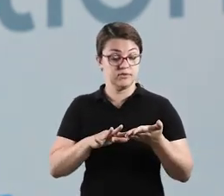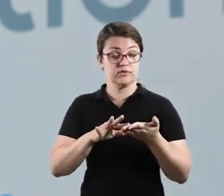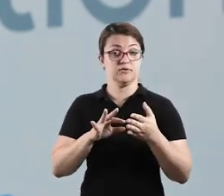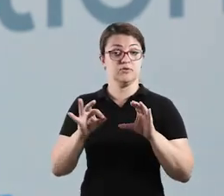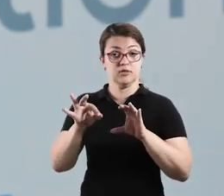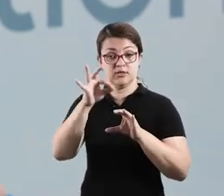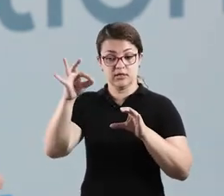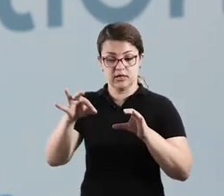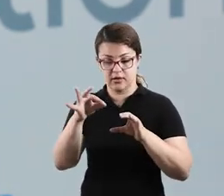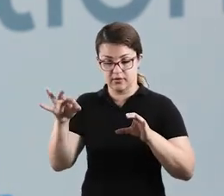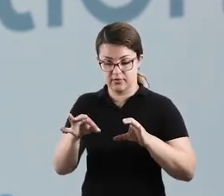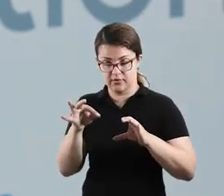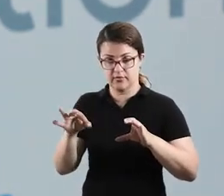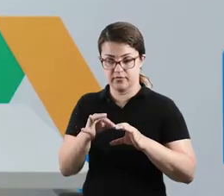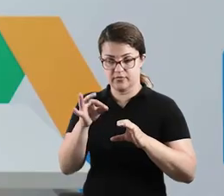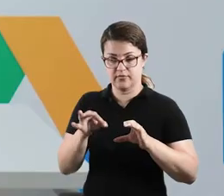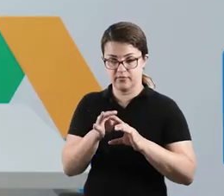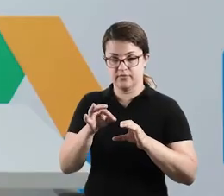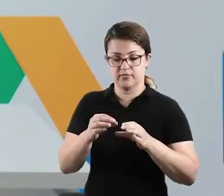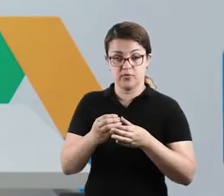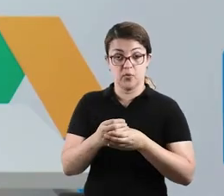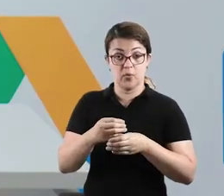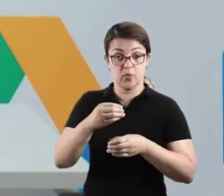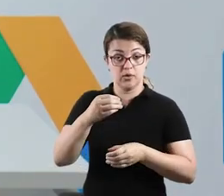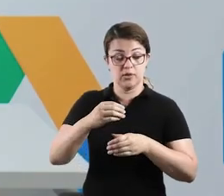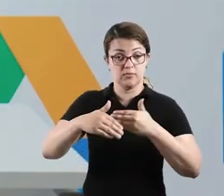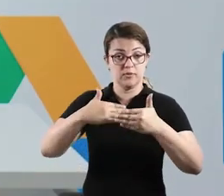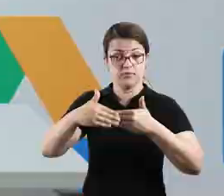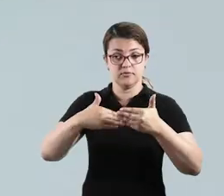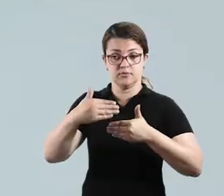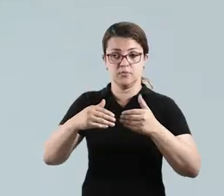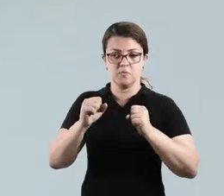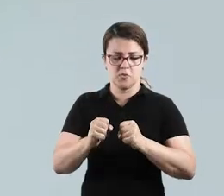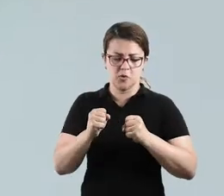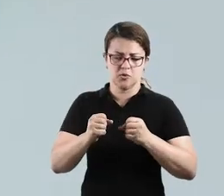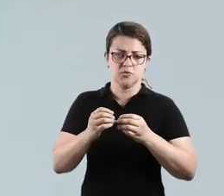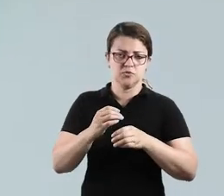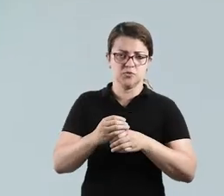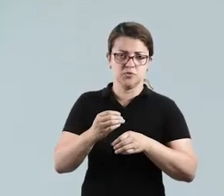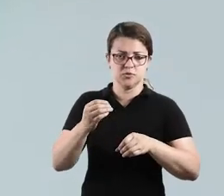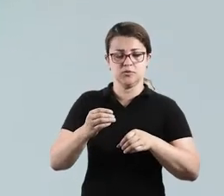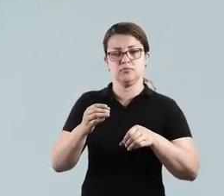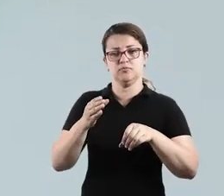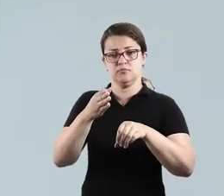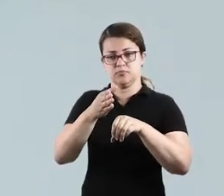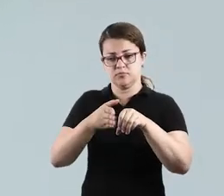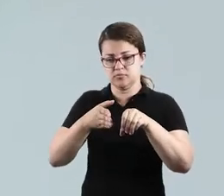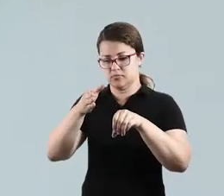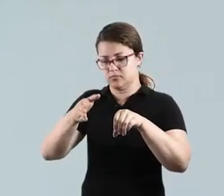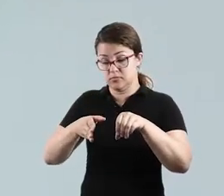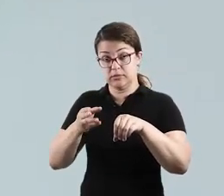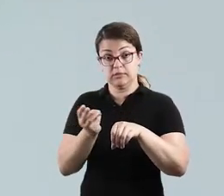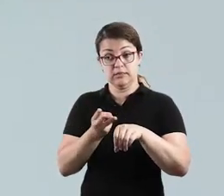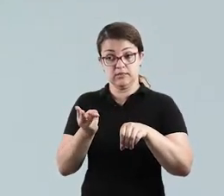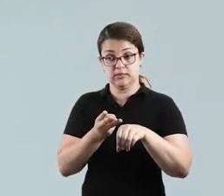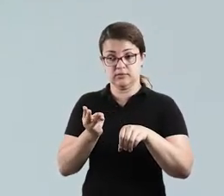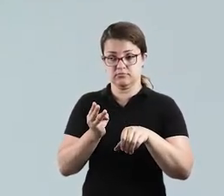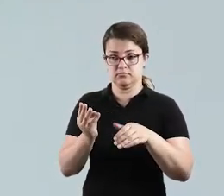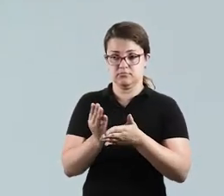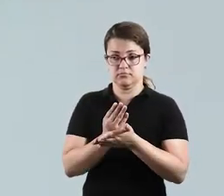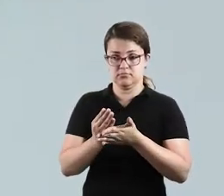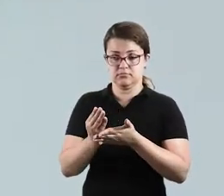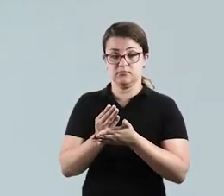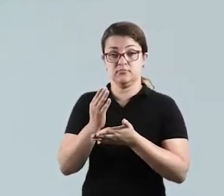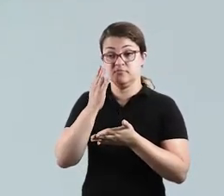rolinho de papel. Então vocês vão usar rolinho de papel higiênico, pode cortar em três, em dois, porque rende mais. E aí você deixa a